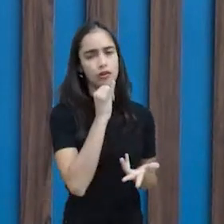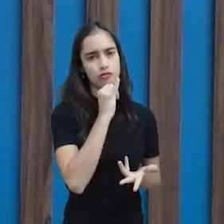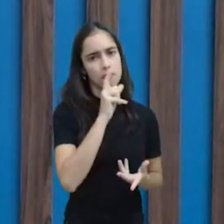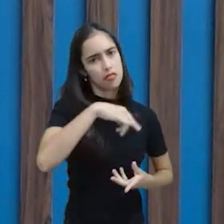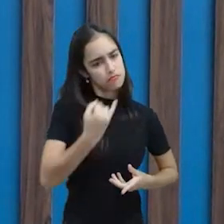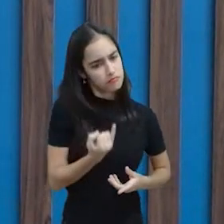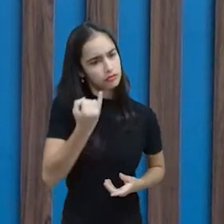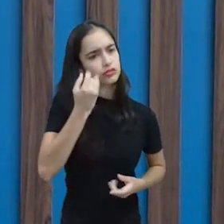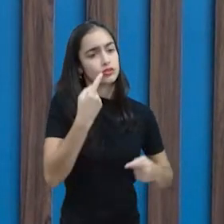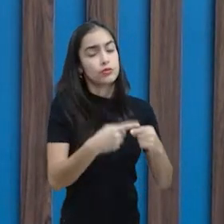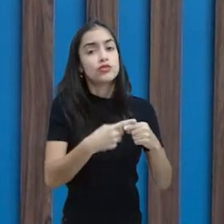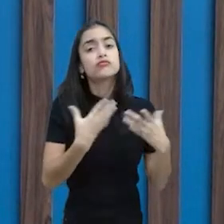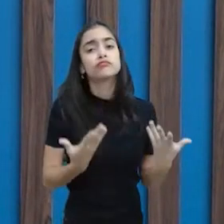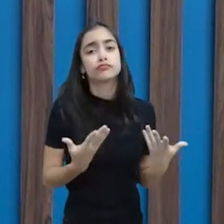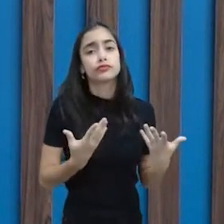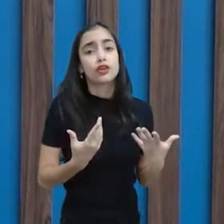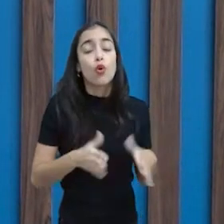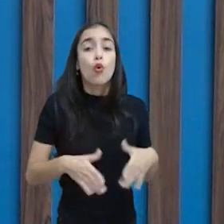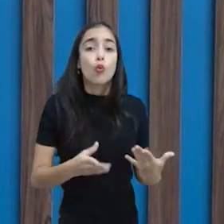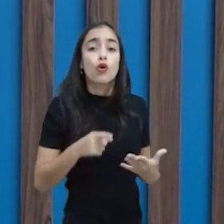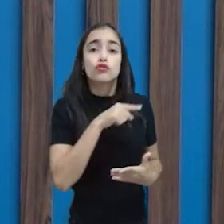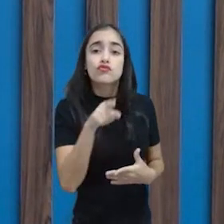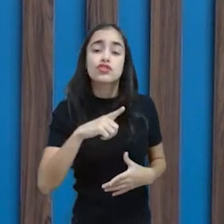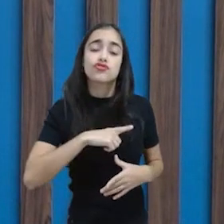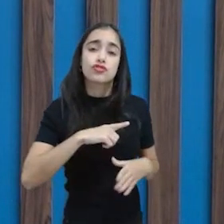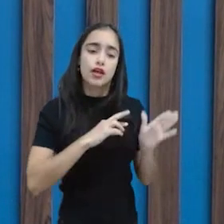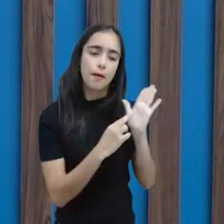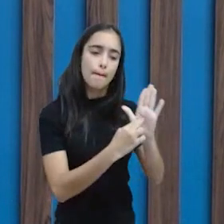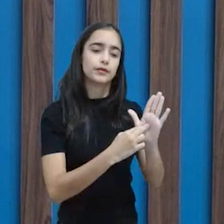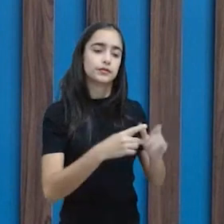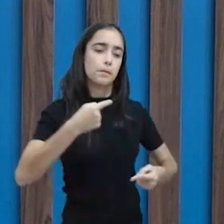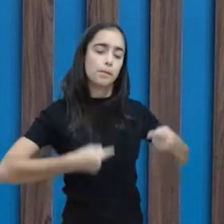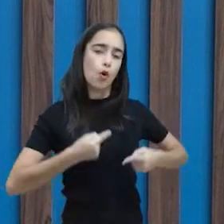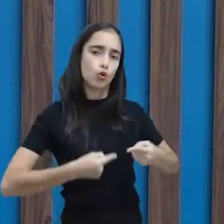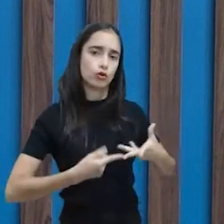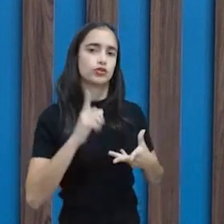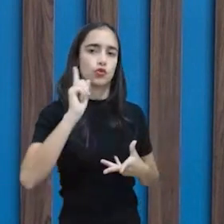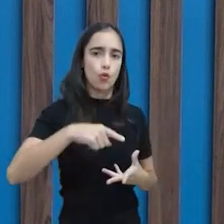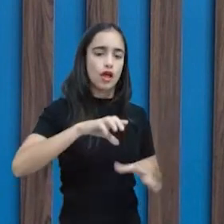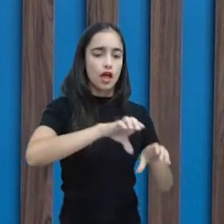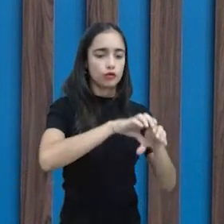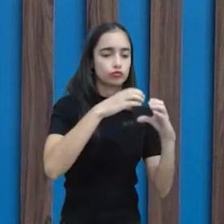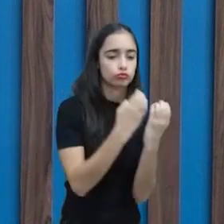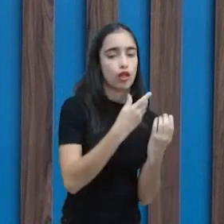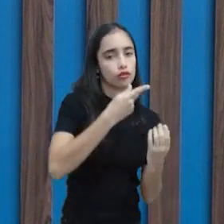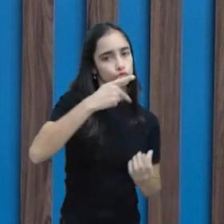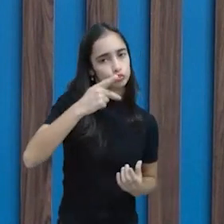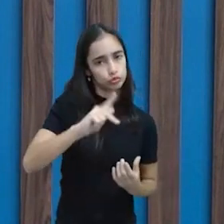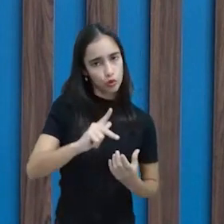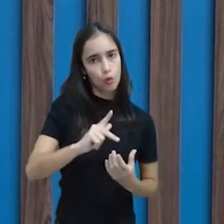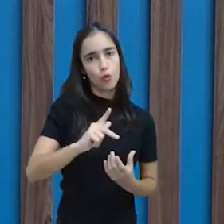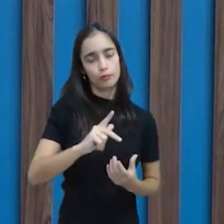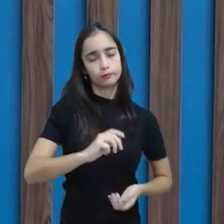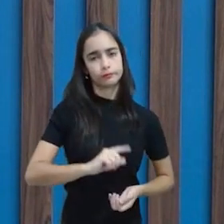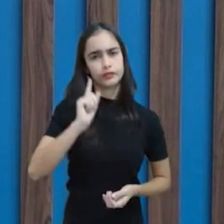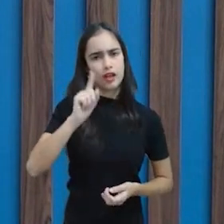muito importante, porque quando você tem um representante político que é da sua comunidade, da sua região,